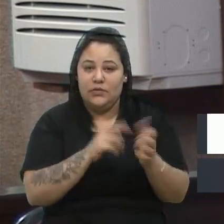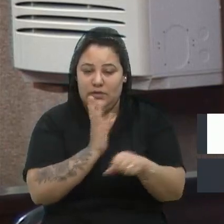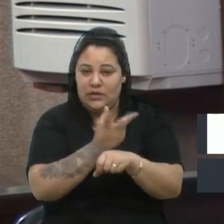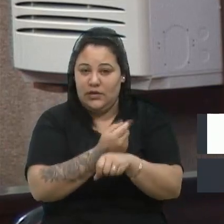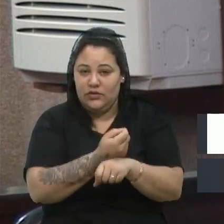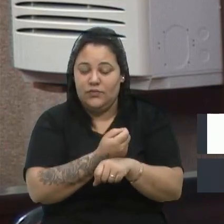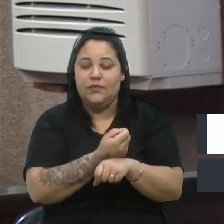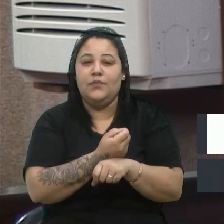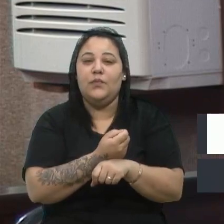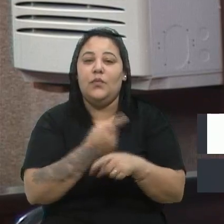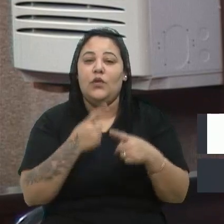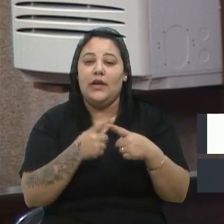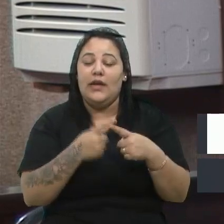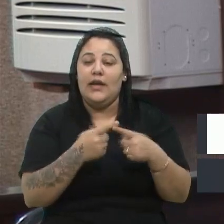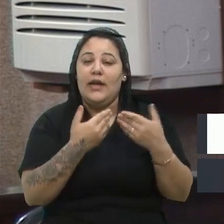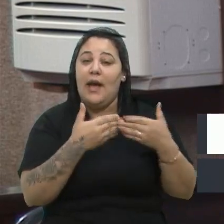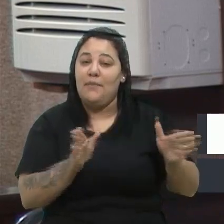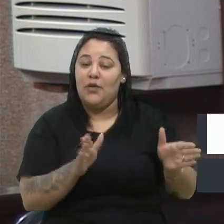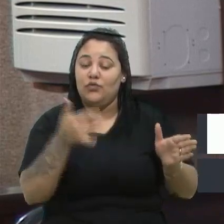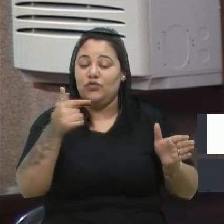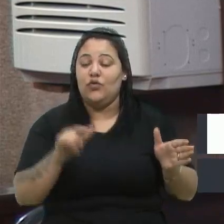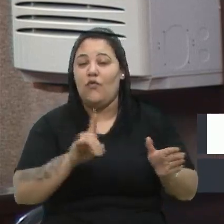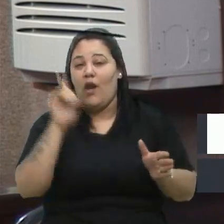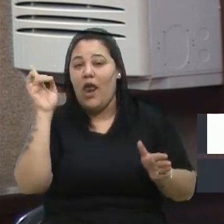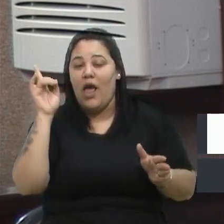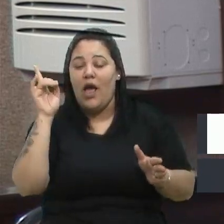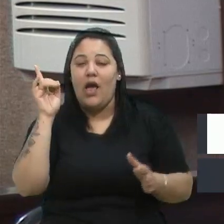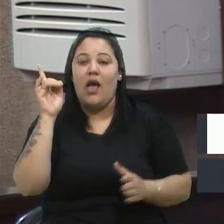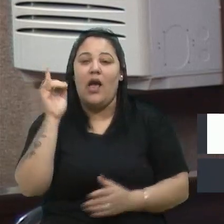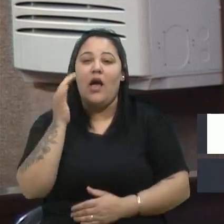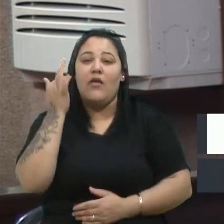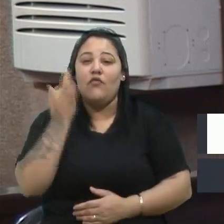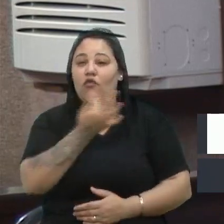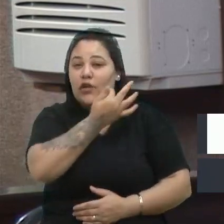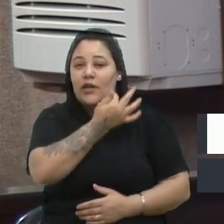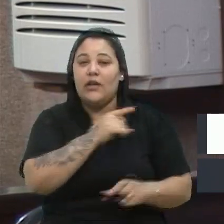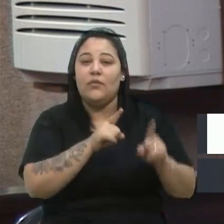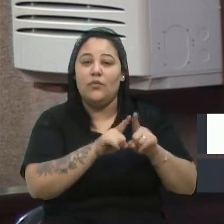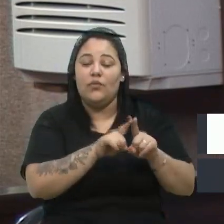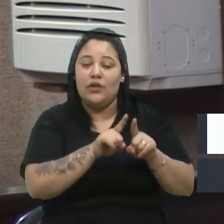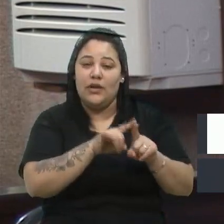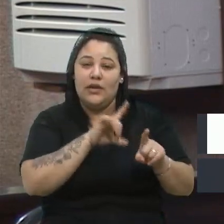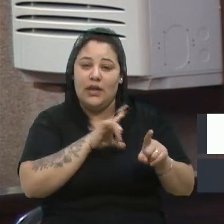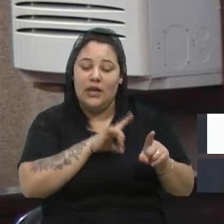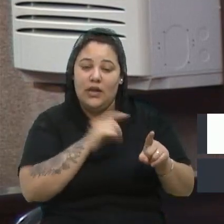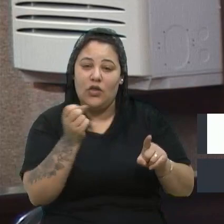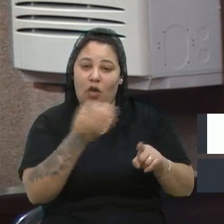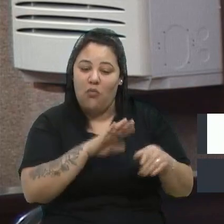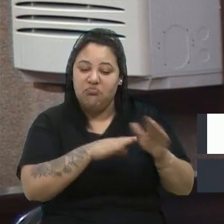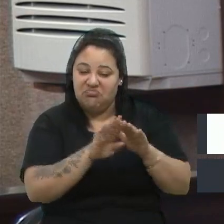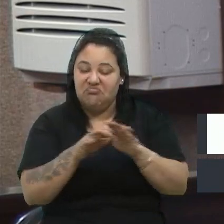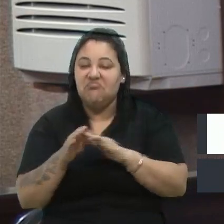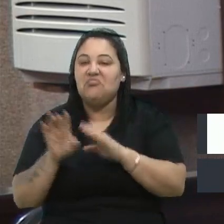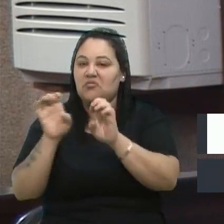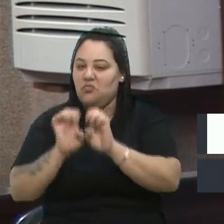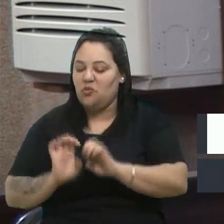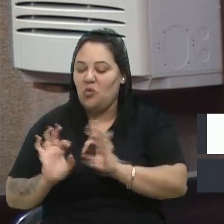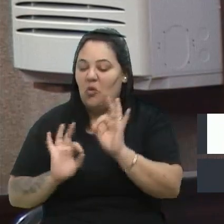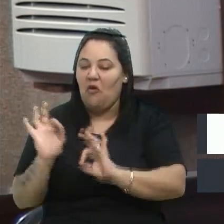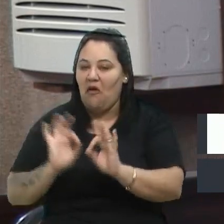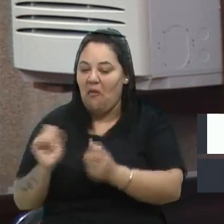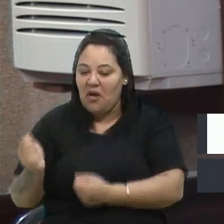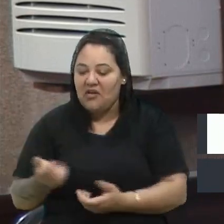sua agência em Forqueta, com novas instalações e uma estrutura planejada para receber